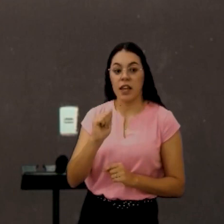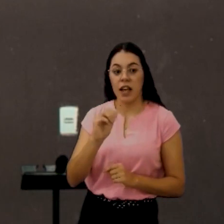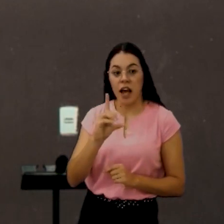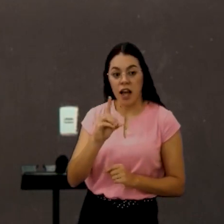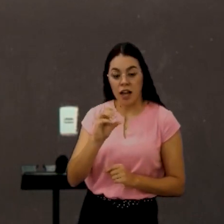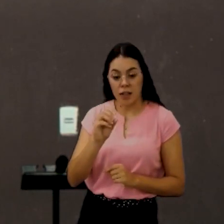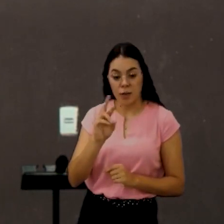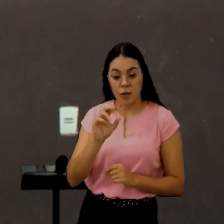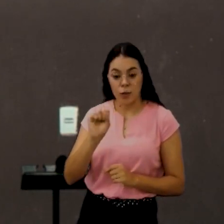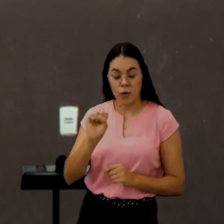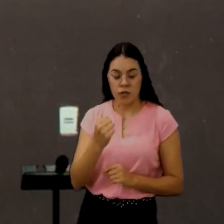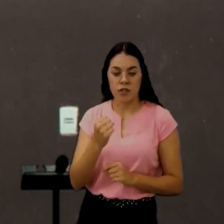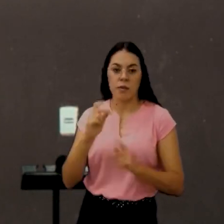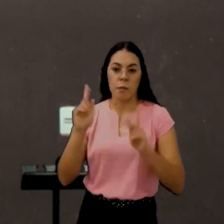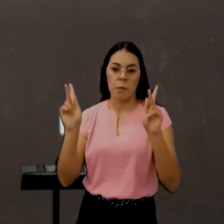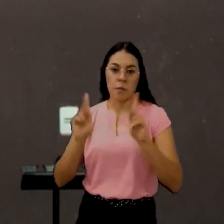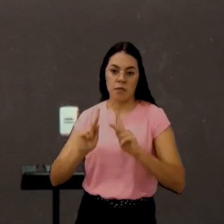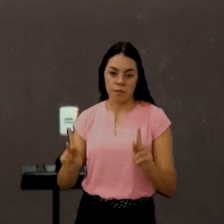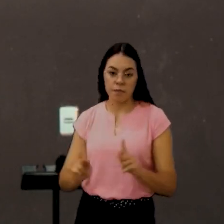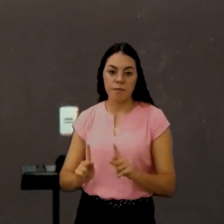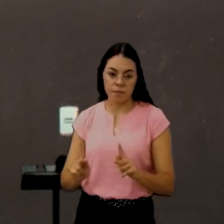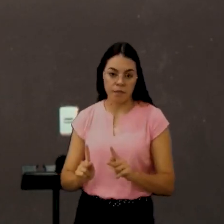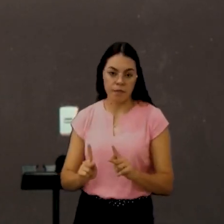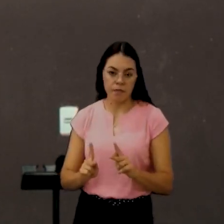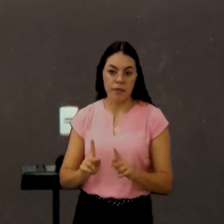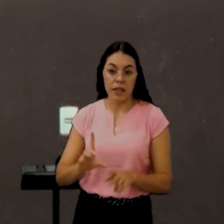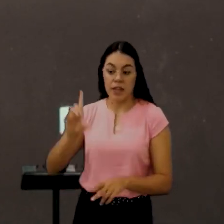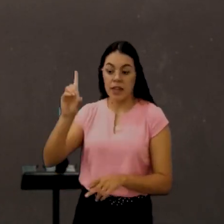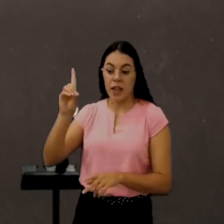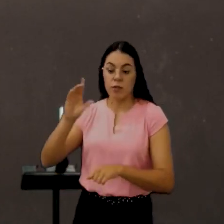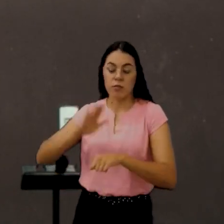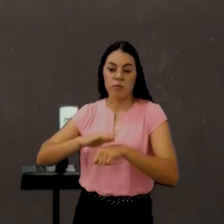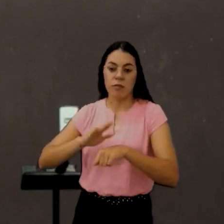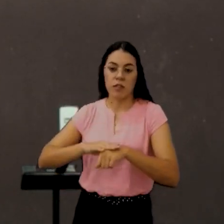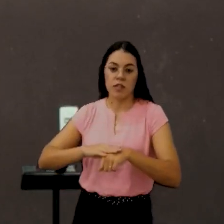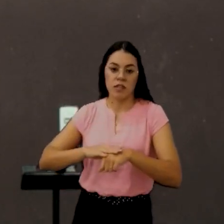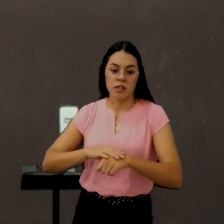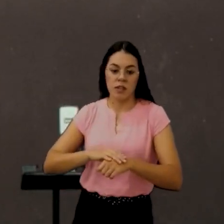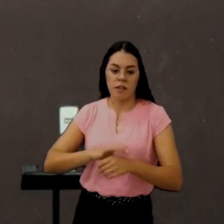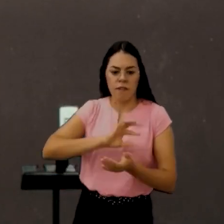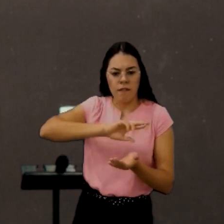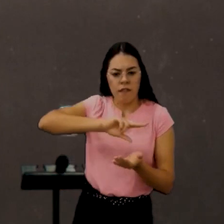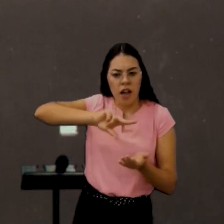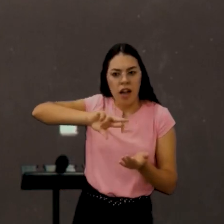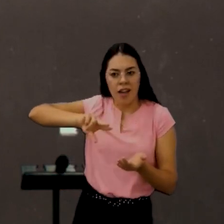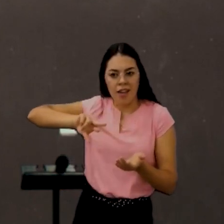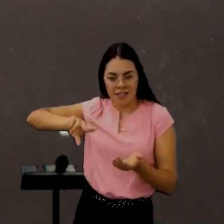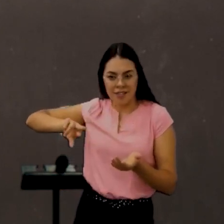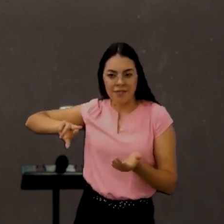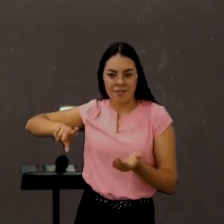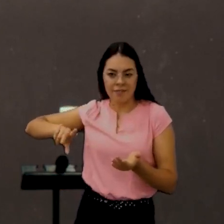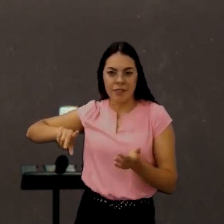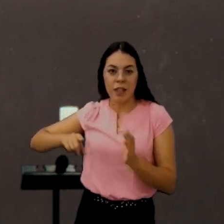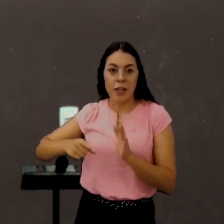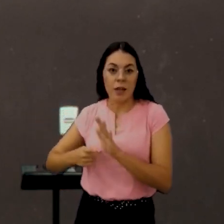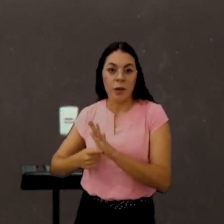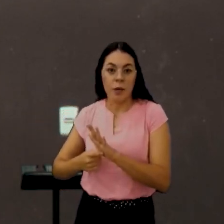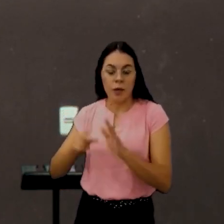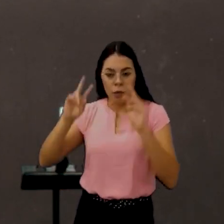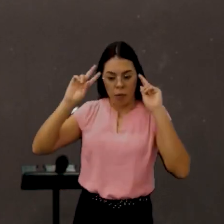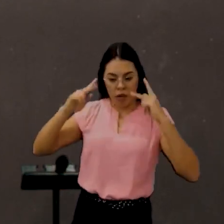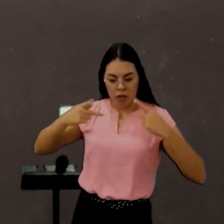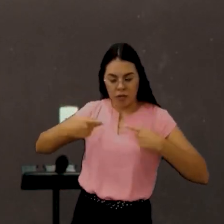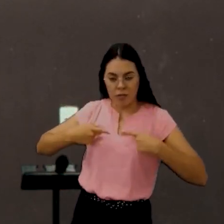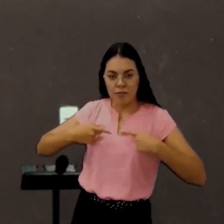Irmãos, diante de uma criação criada por Deus, criação essa que se rebelou contra o seu